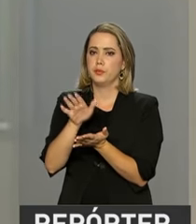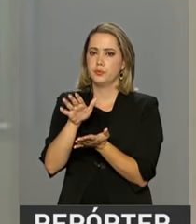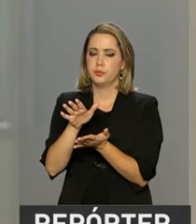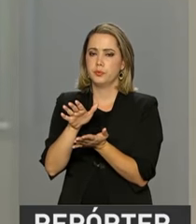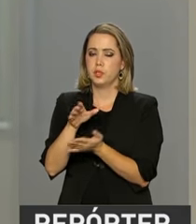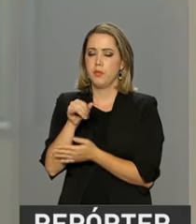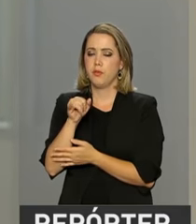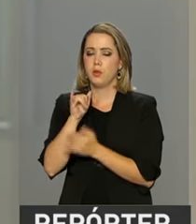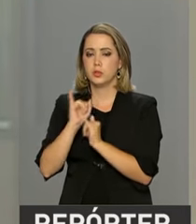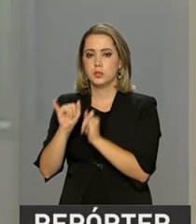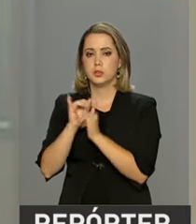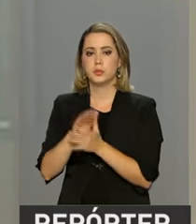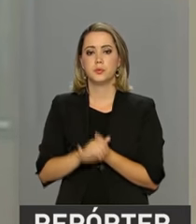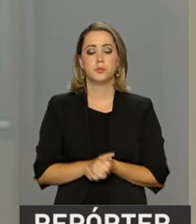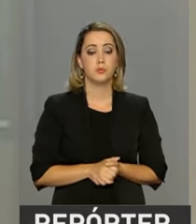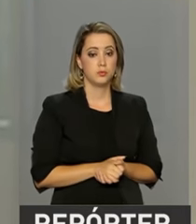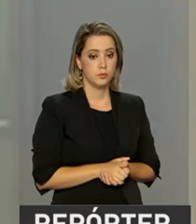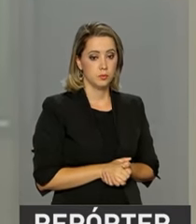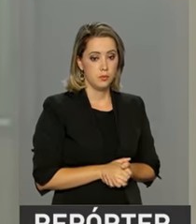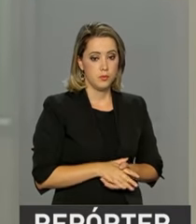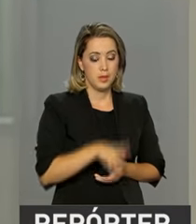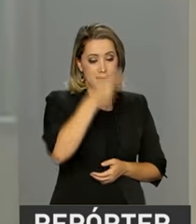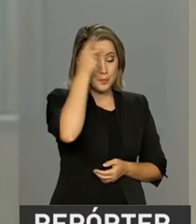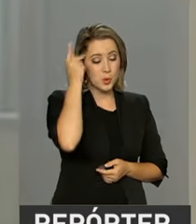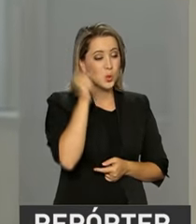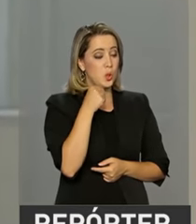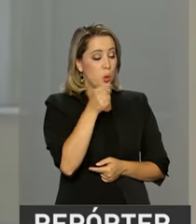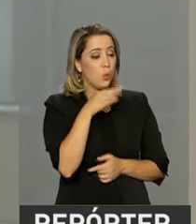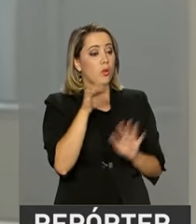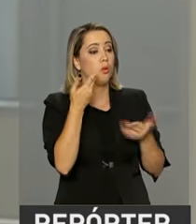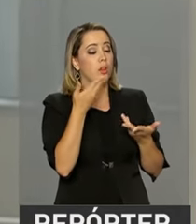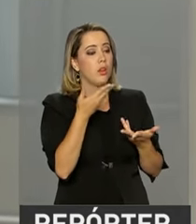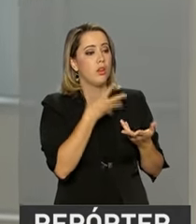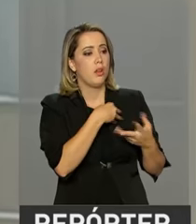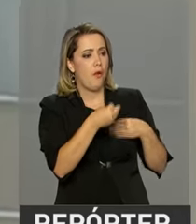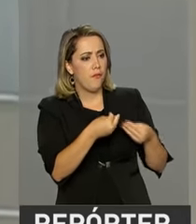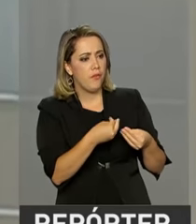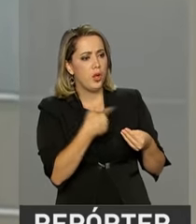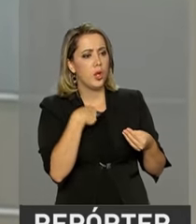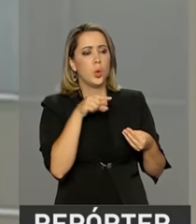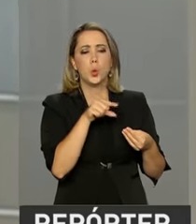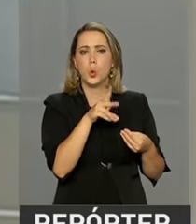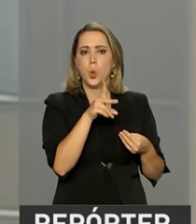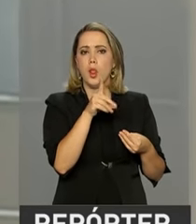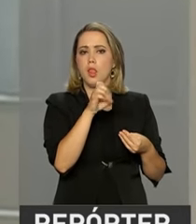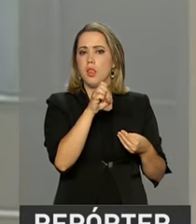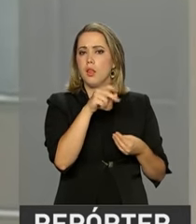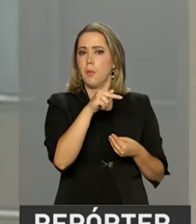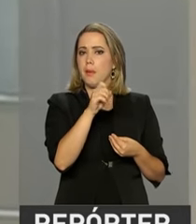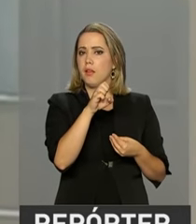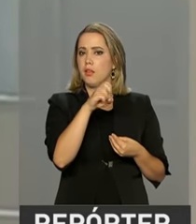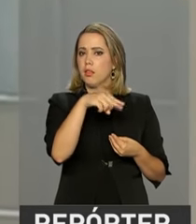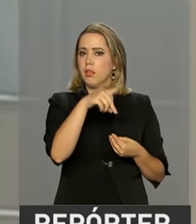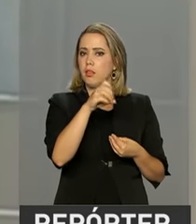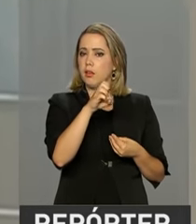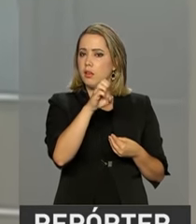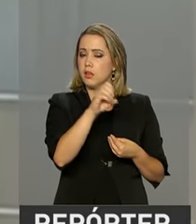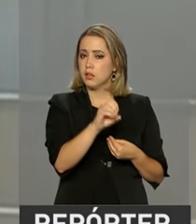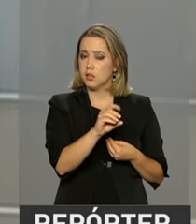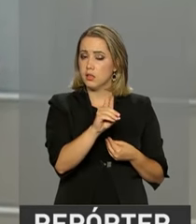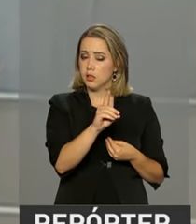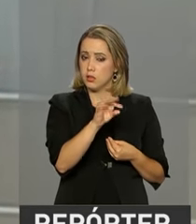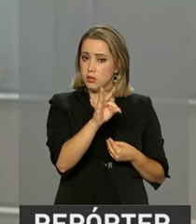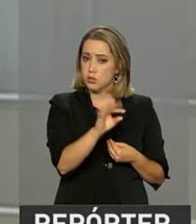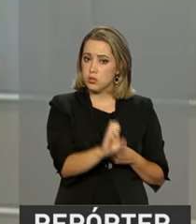não sabem quais pessoas eles podem considerar como dependentes. No caso de um dependente, se tem ou não que colocar o rendimento desse dependente, que às vezes o contribuinte